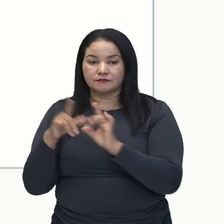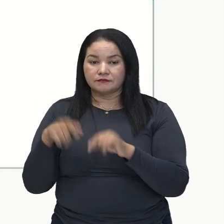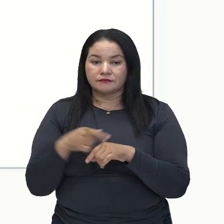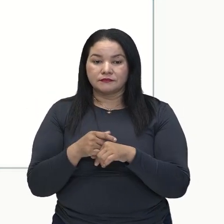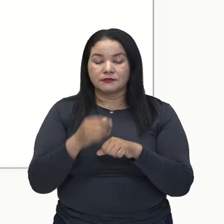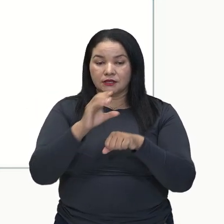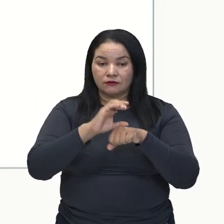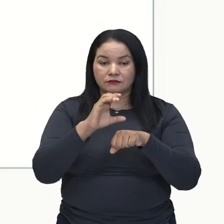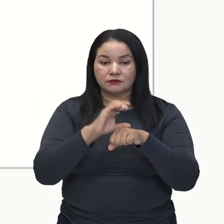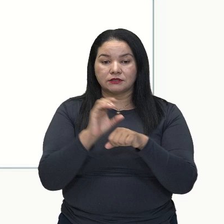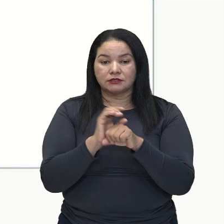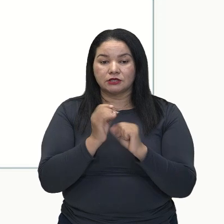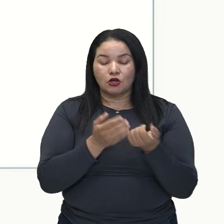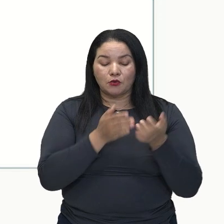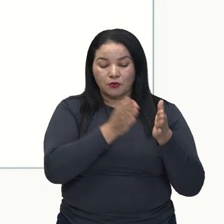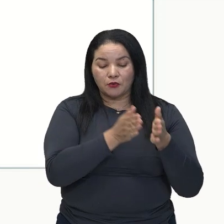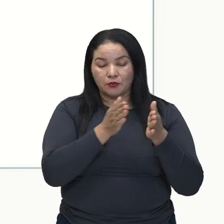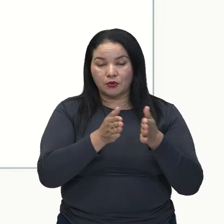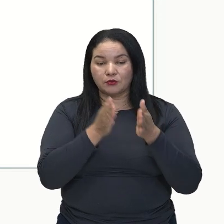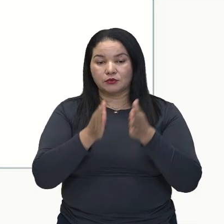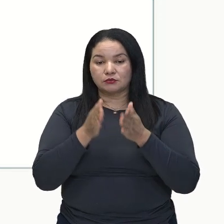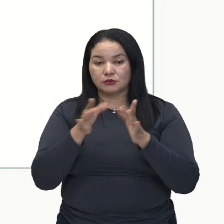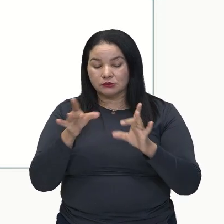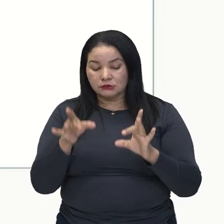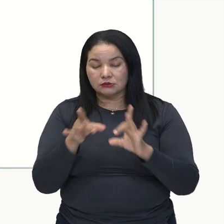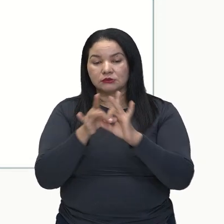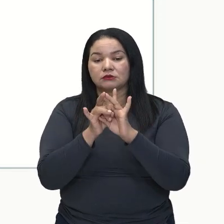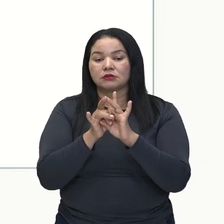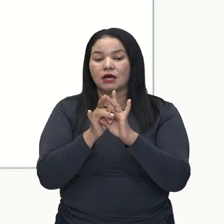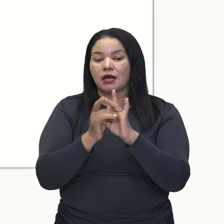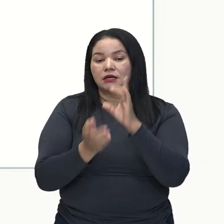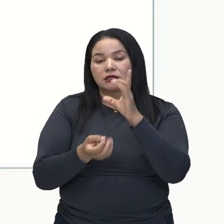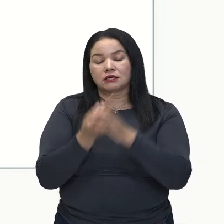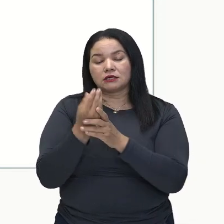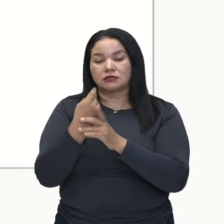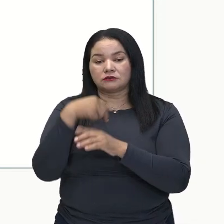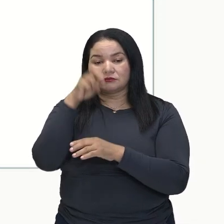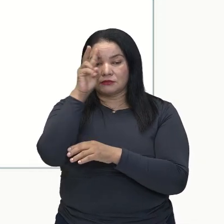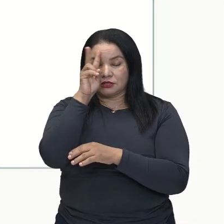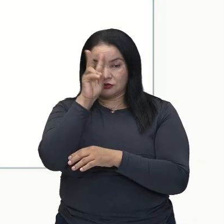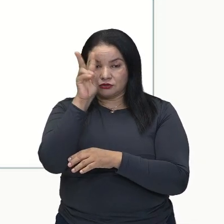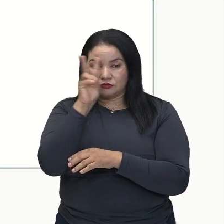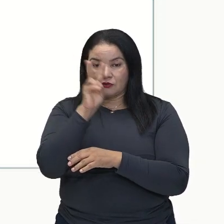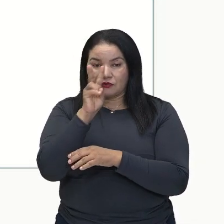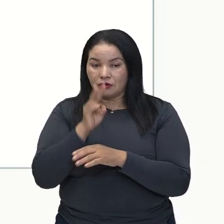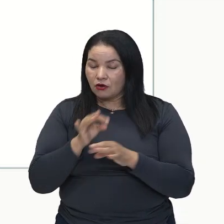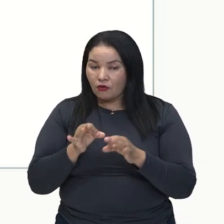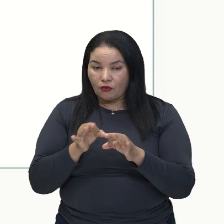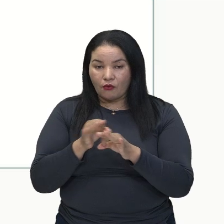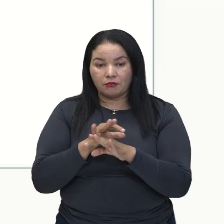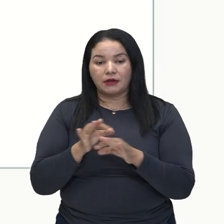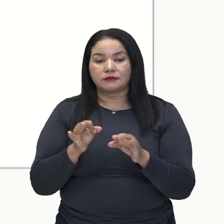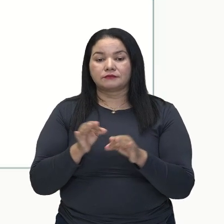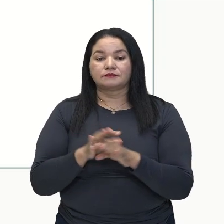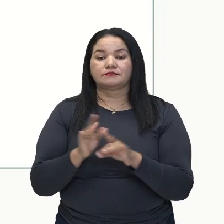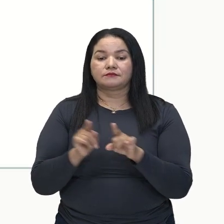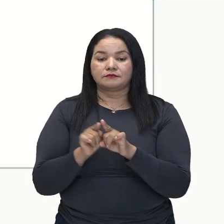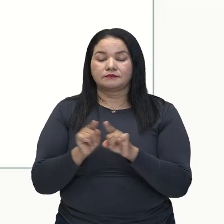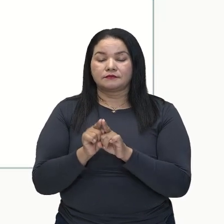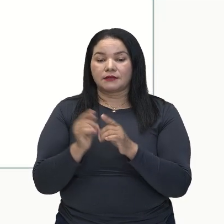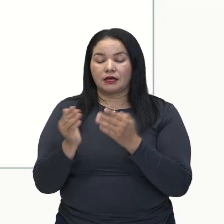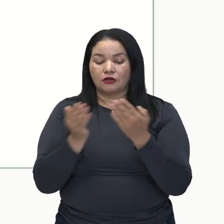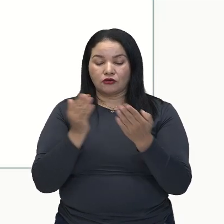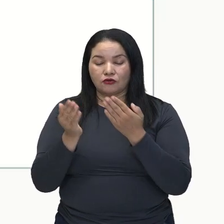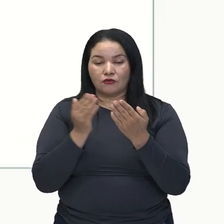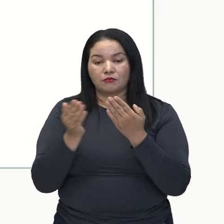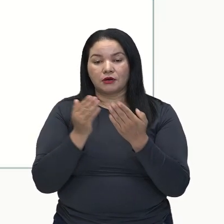por fragmentos, vão construindo uma história completa, e aí eu faço inclusive essa comparação aqui com